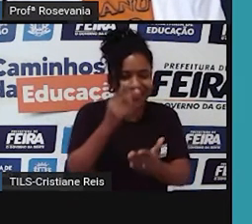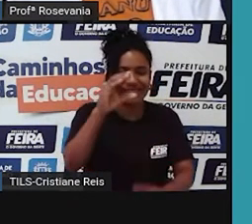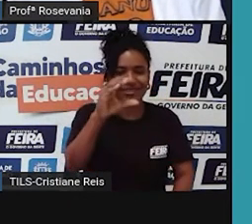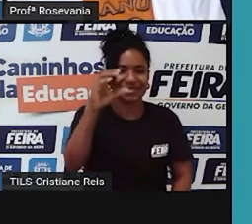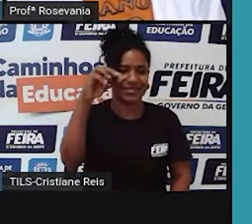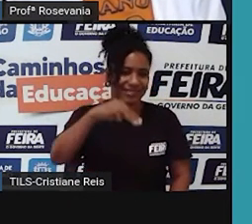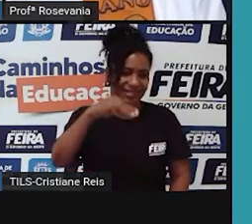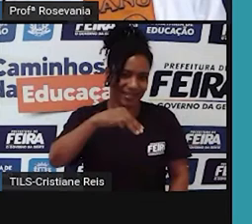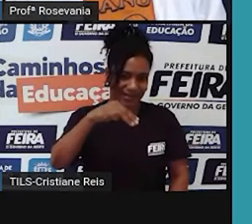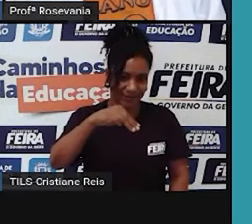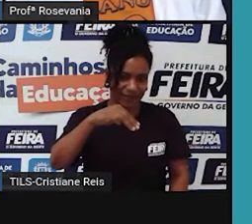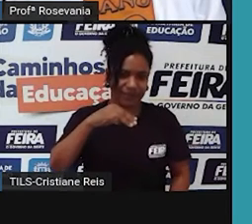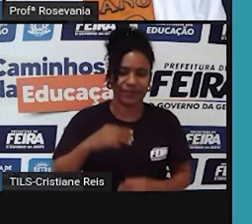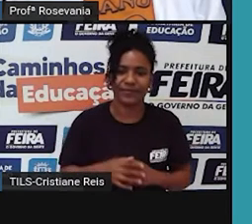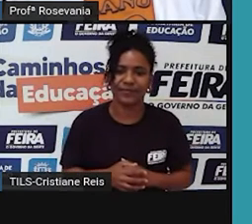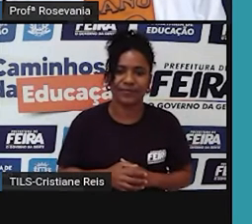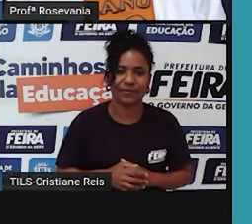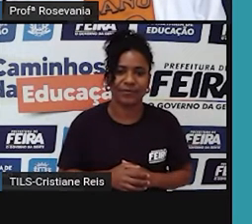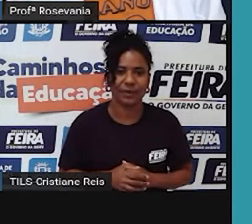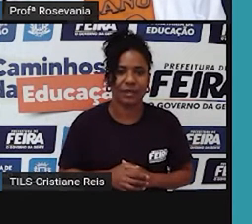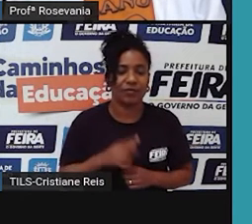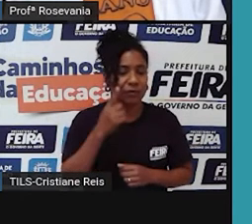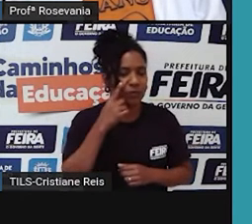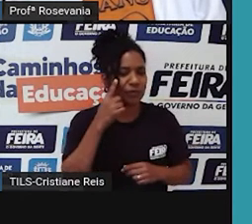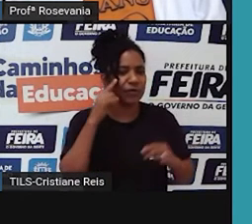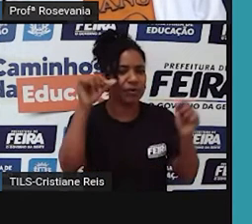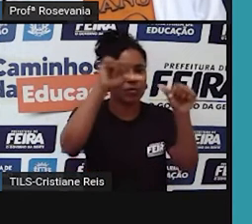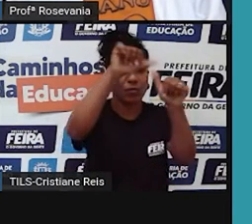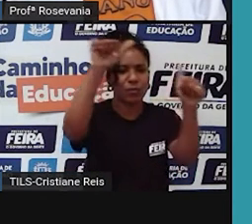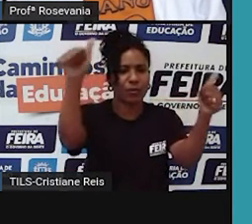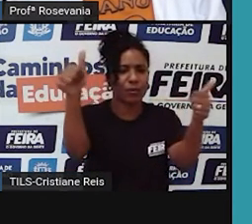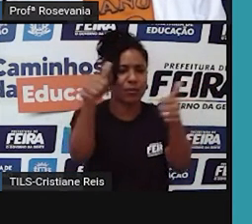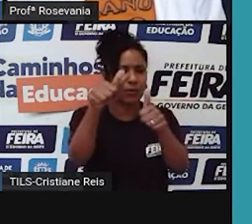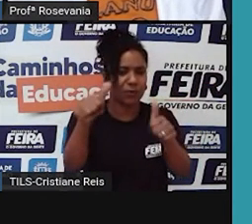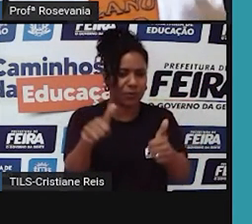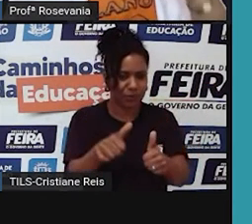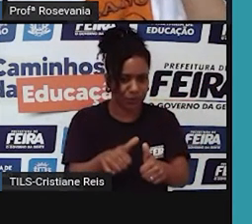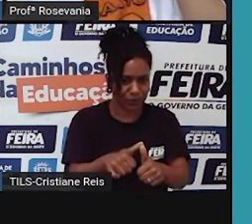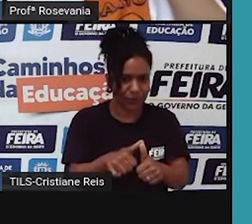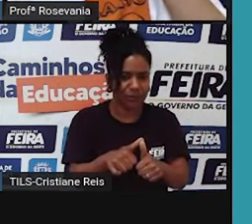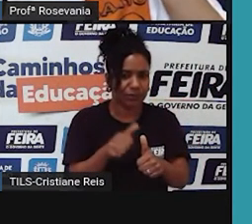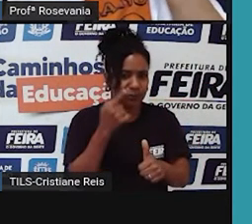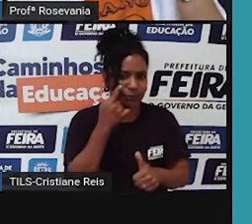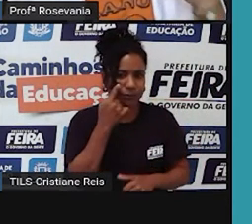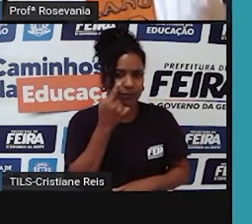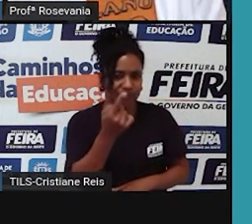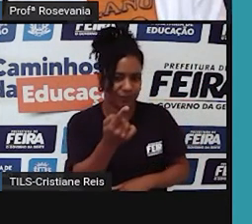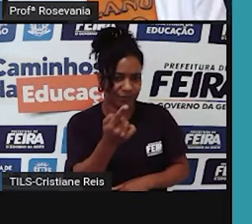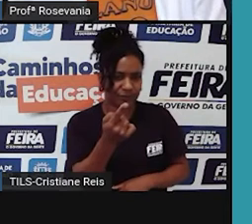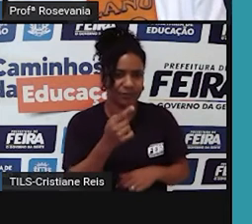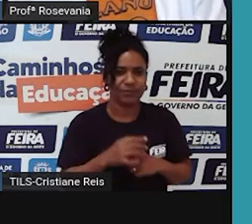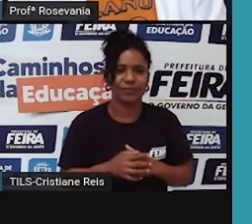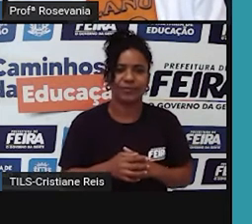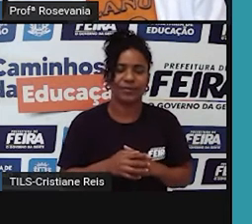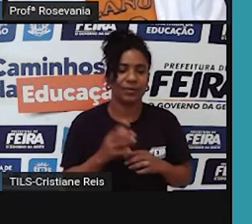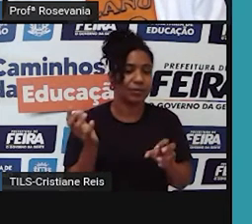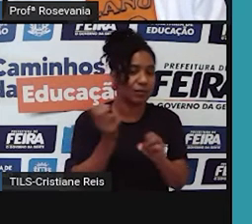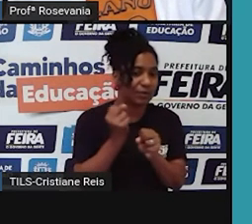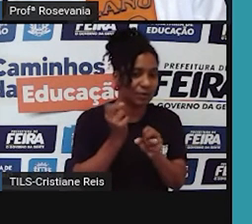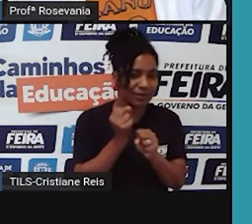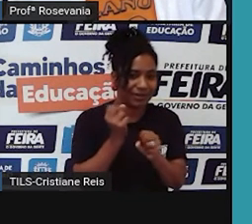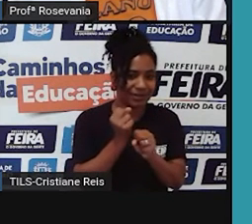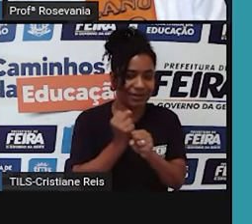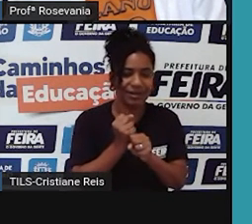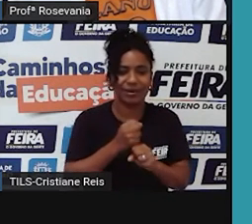unidade métrica aí. Bora entender isso no mapa. Você tem, né, esse mapa aí, até para a gente, quando for contar, você vai